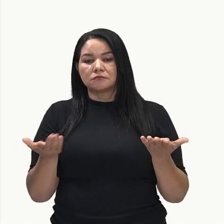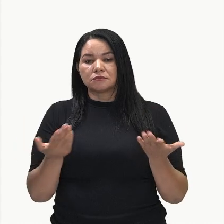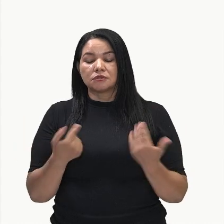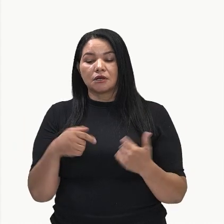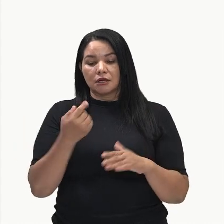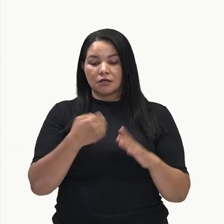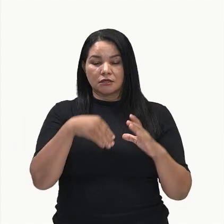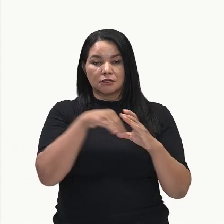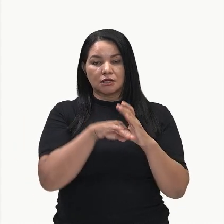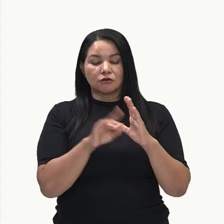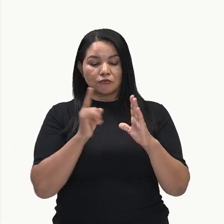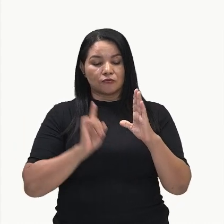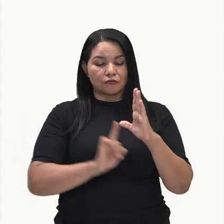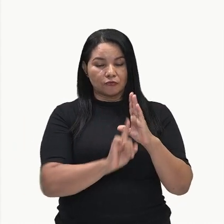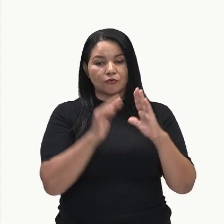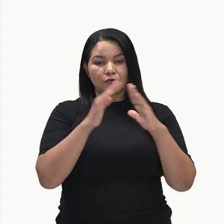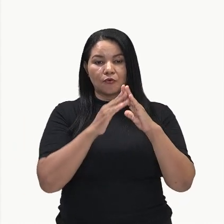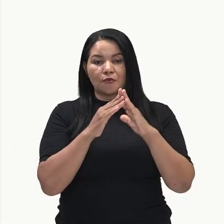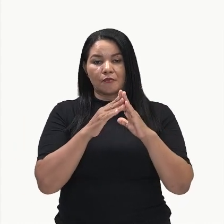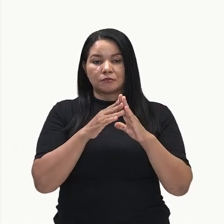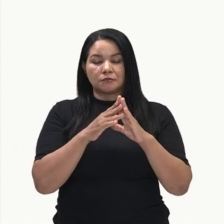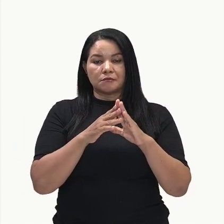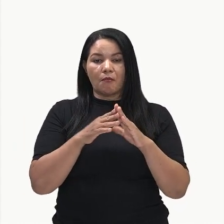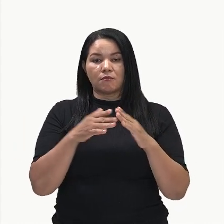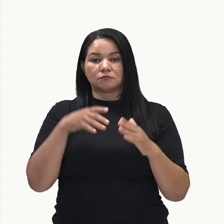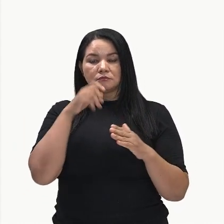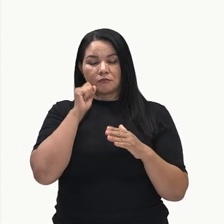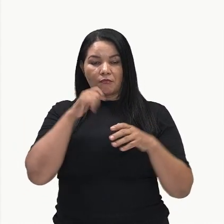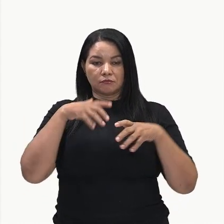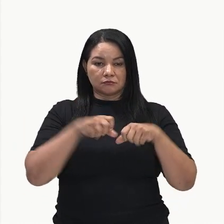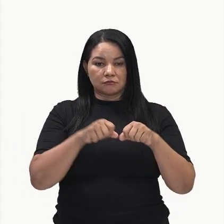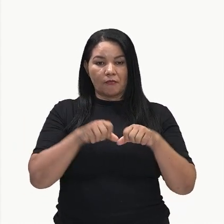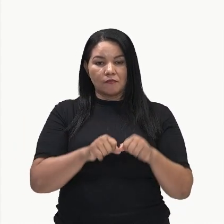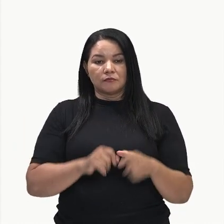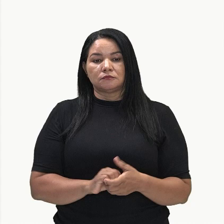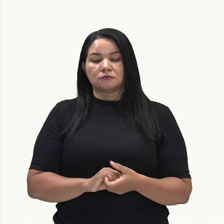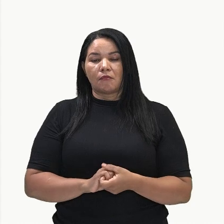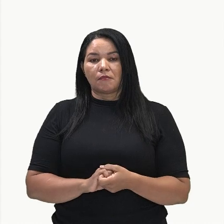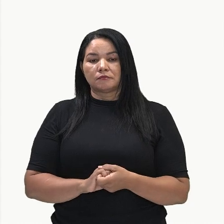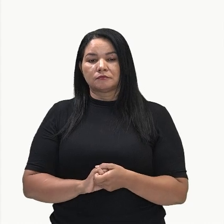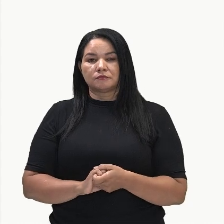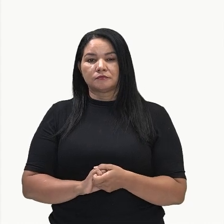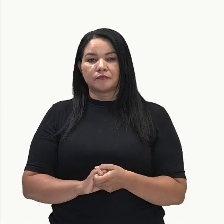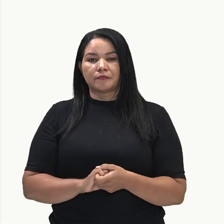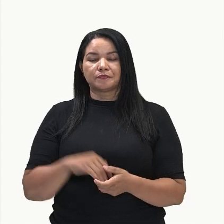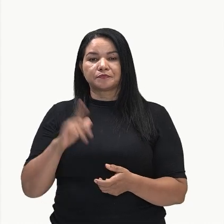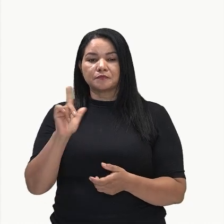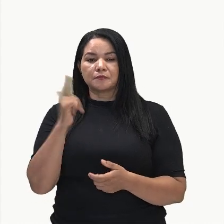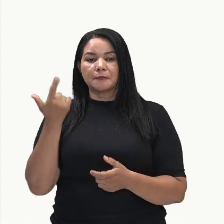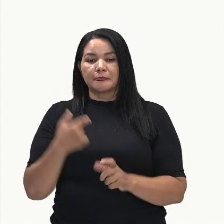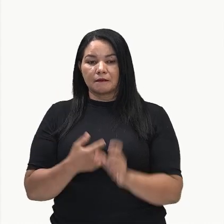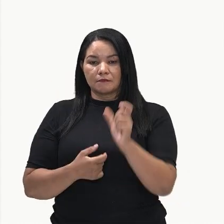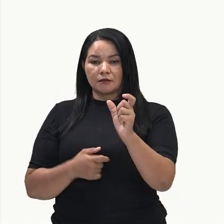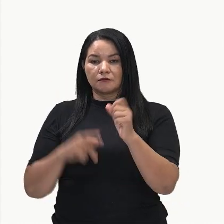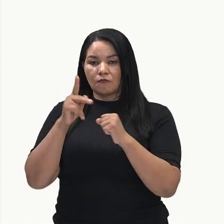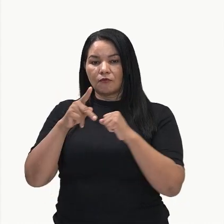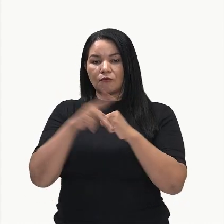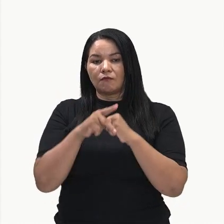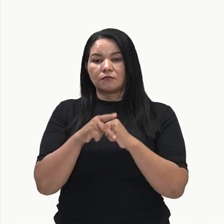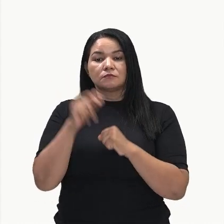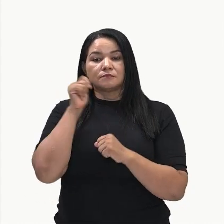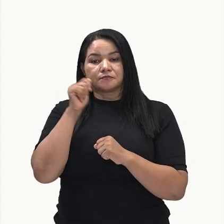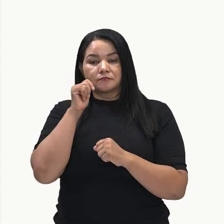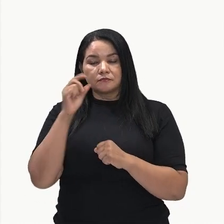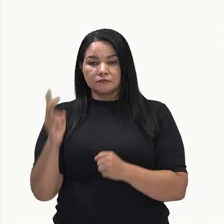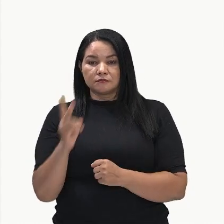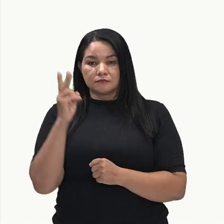panaderia. É fixo, né? Donde? Agora, esse exemplo. Aonde vão aquelas chicas? Chicas são